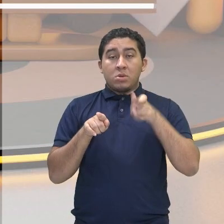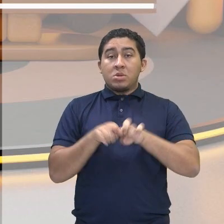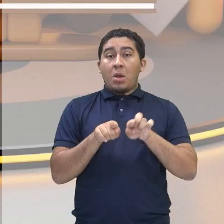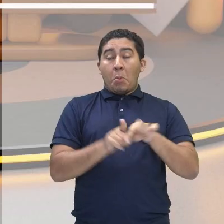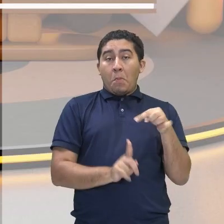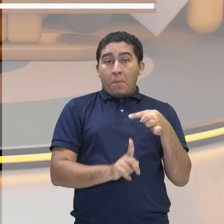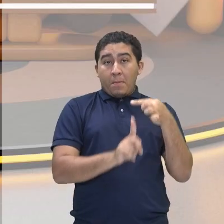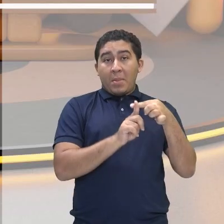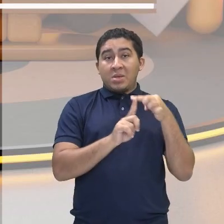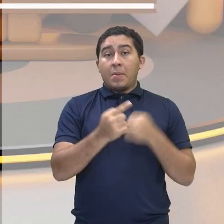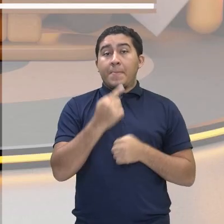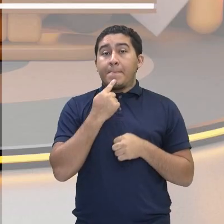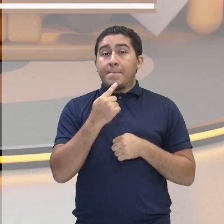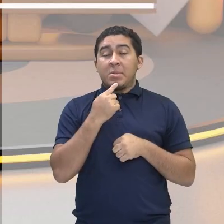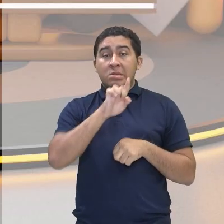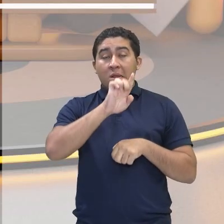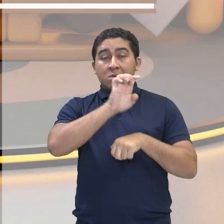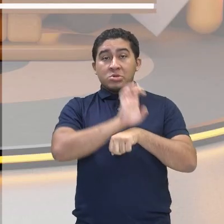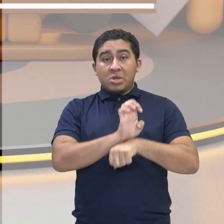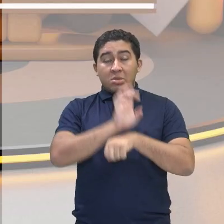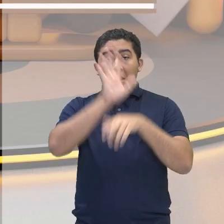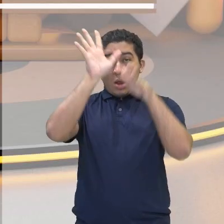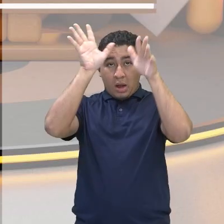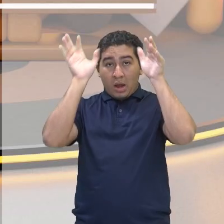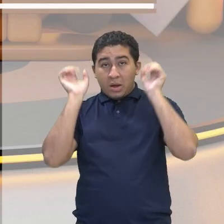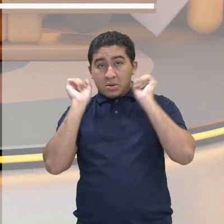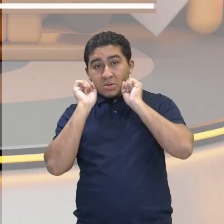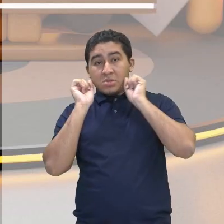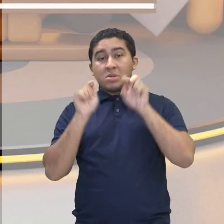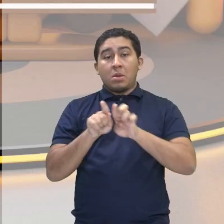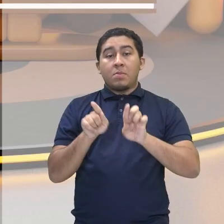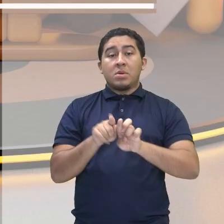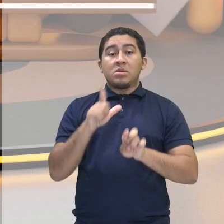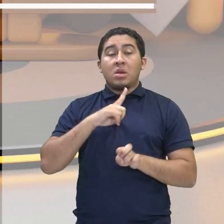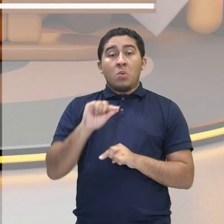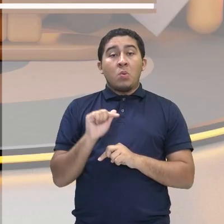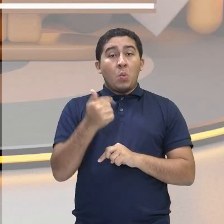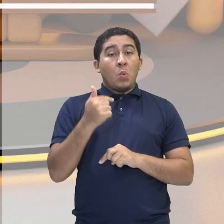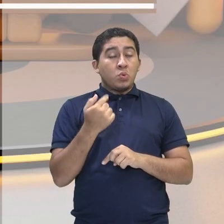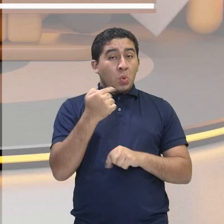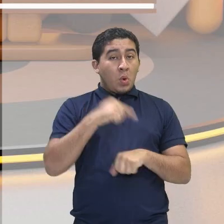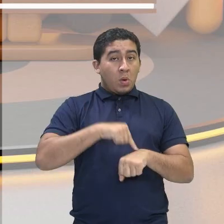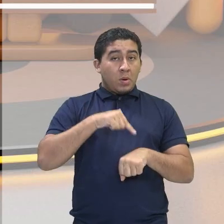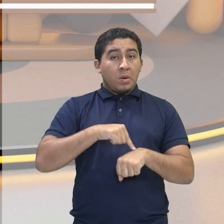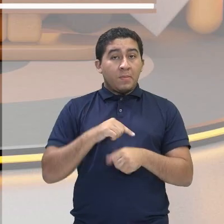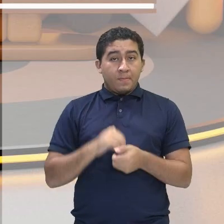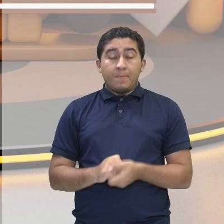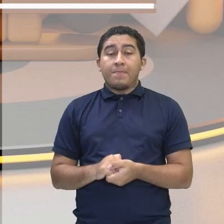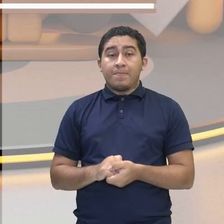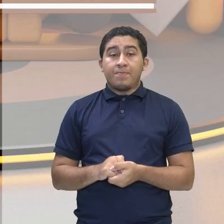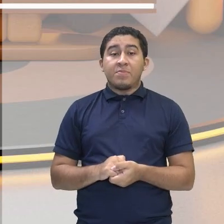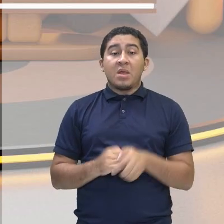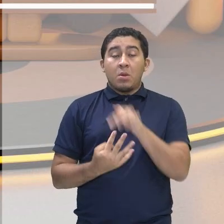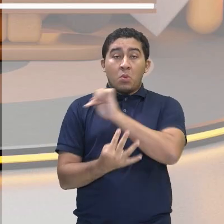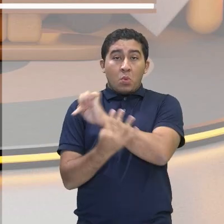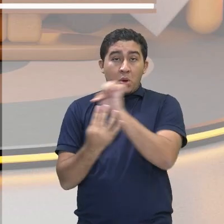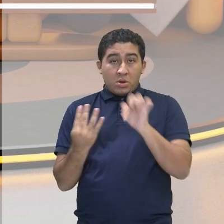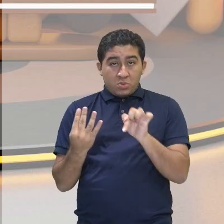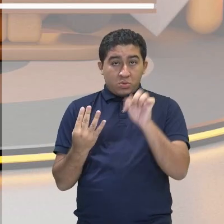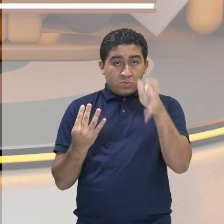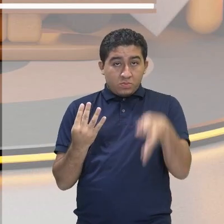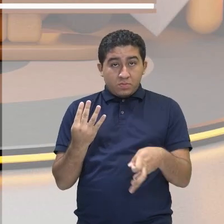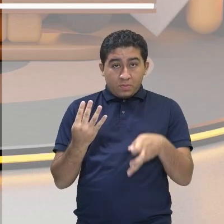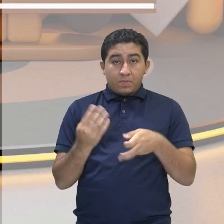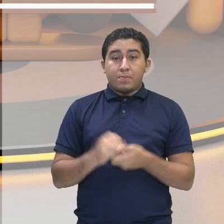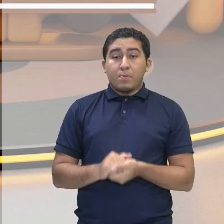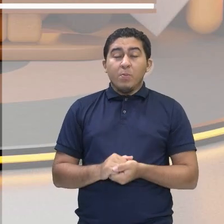ali perto do Acre, ali no Amazonas, sul do Amazonas, a gente tem um outro fuso. Então, nós temos o total de 4 fusos, certo?